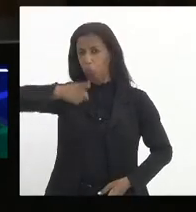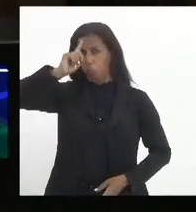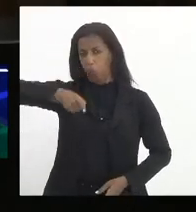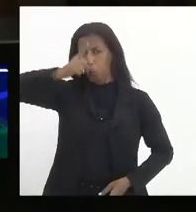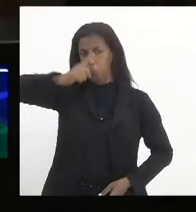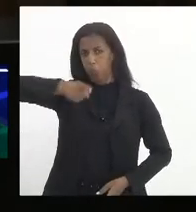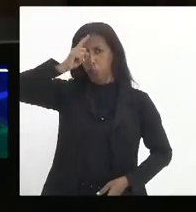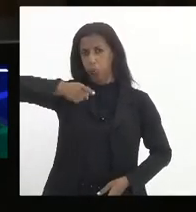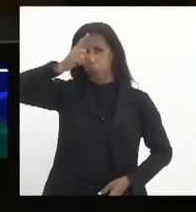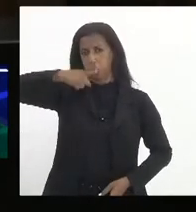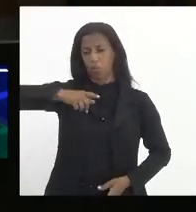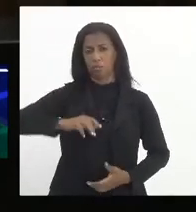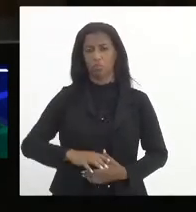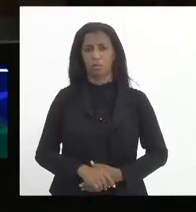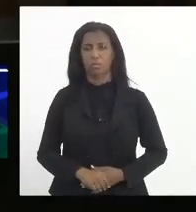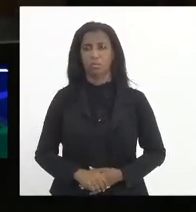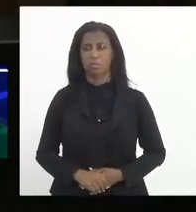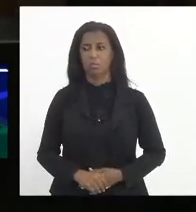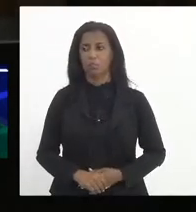Ju